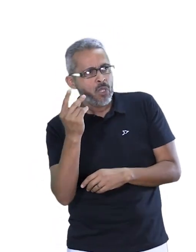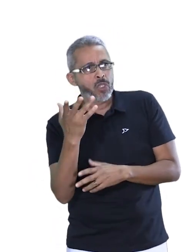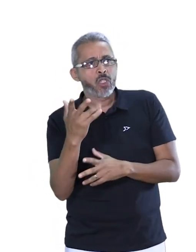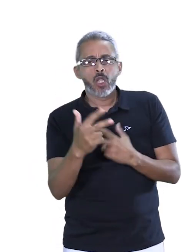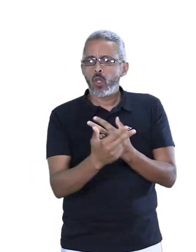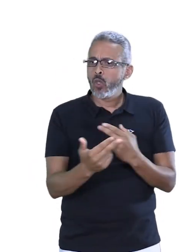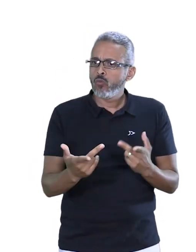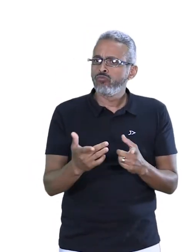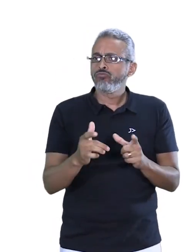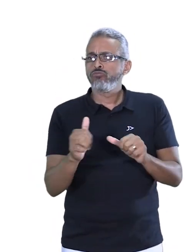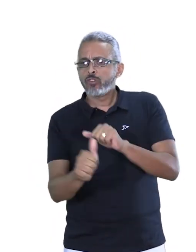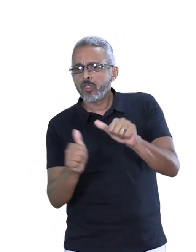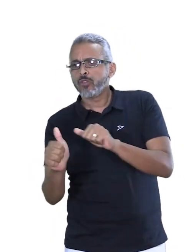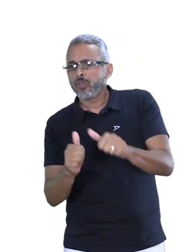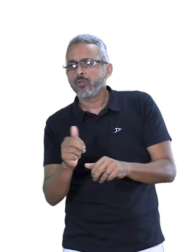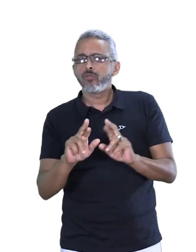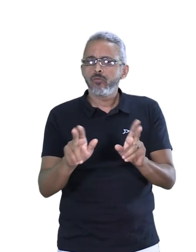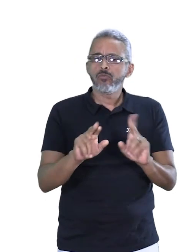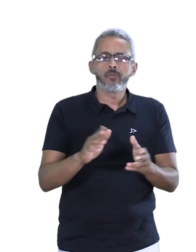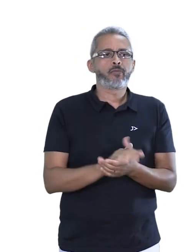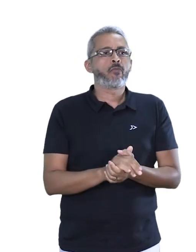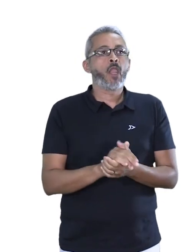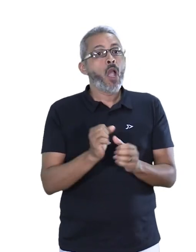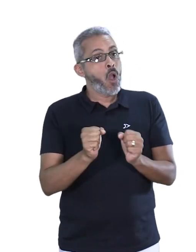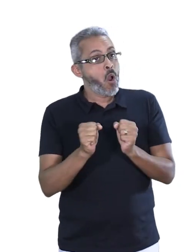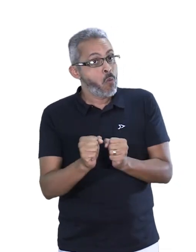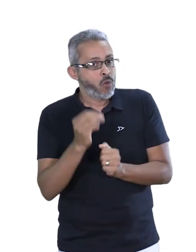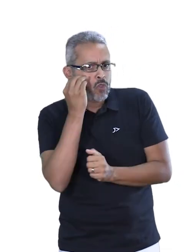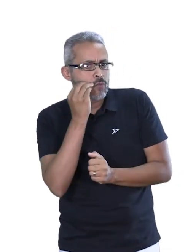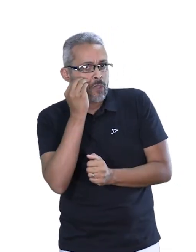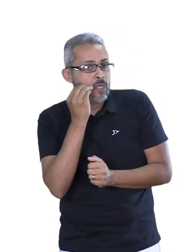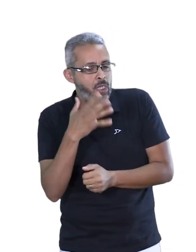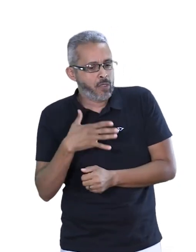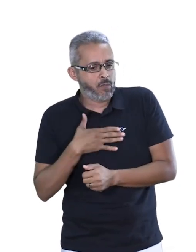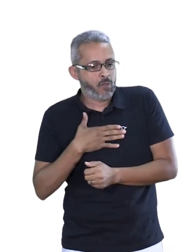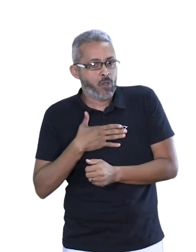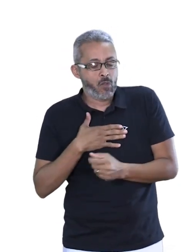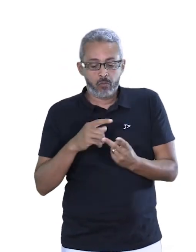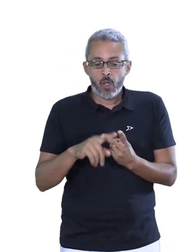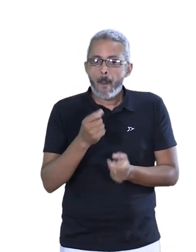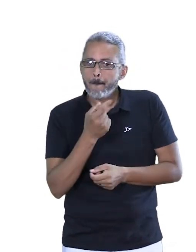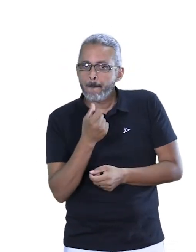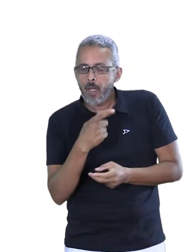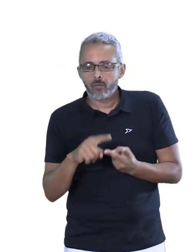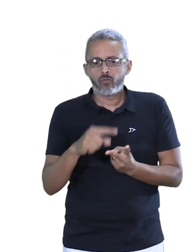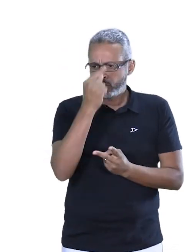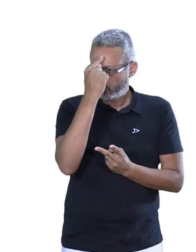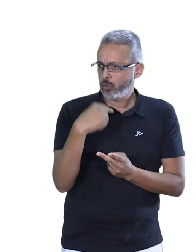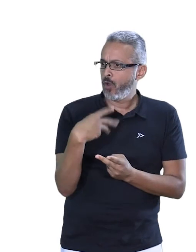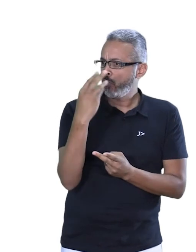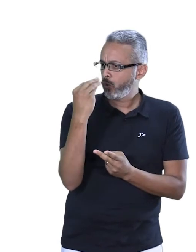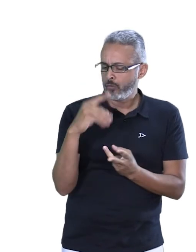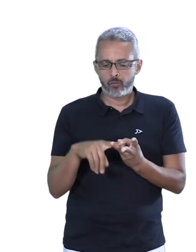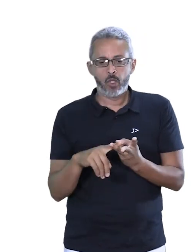variar, indo desde o relato das experiências pessoais até piadas, fotografias,